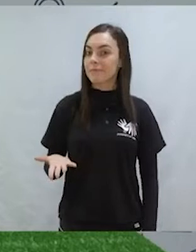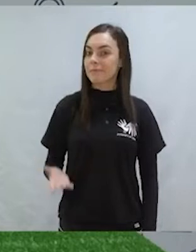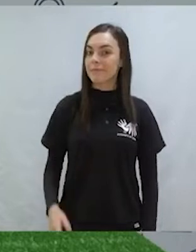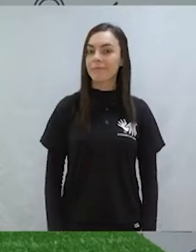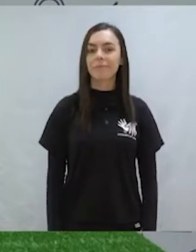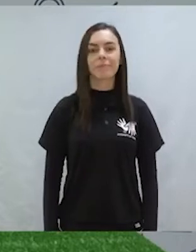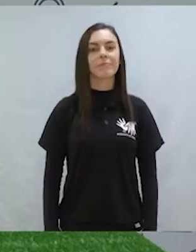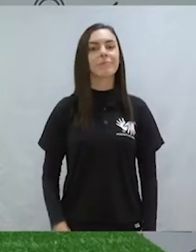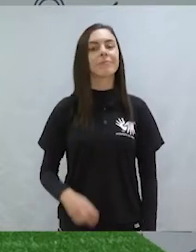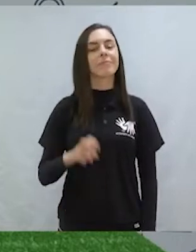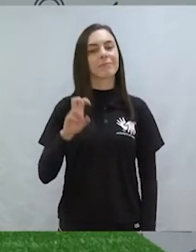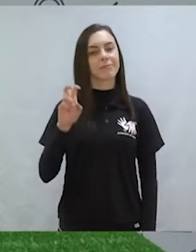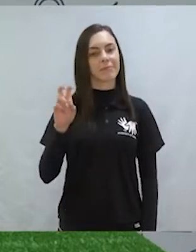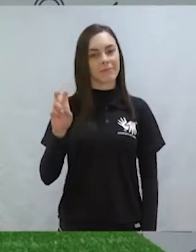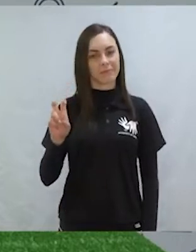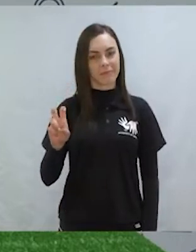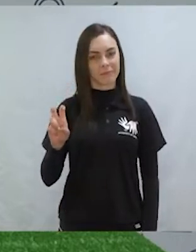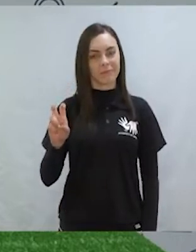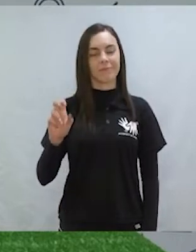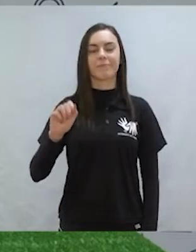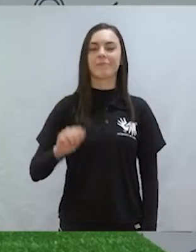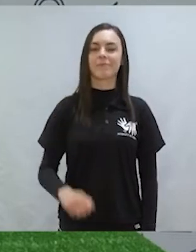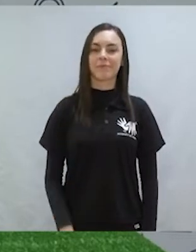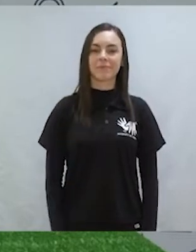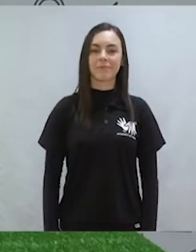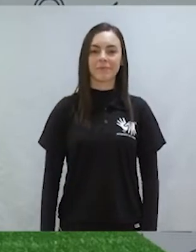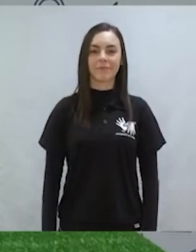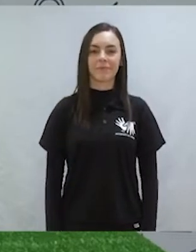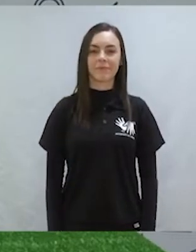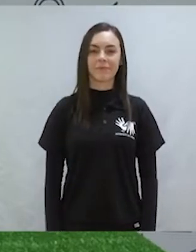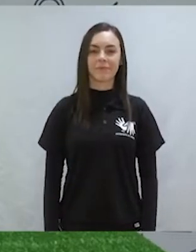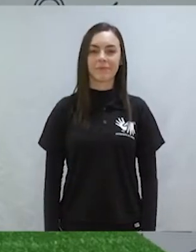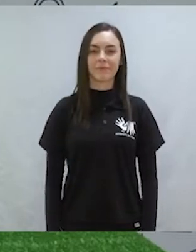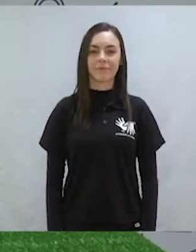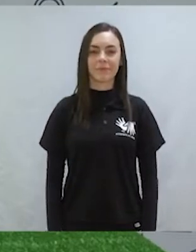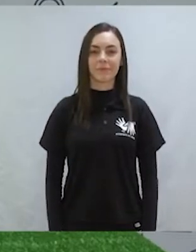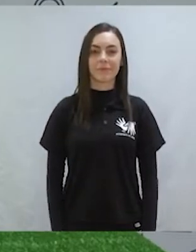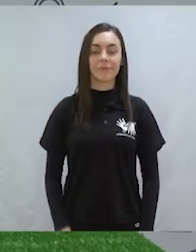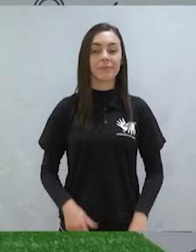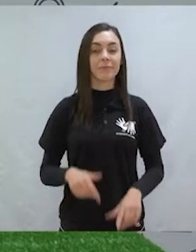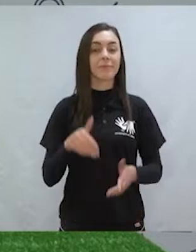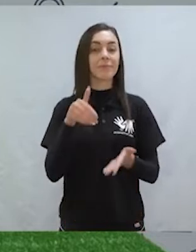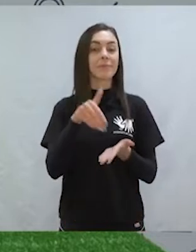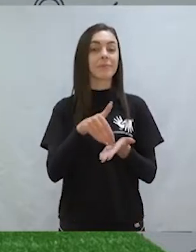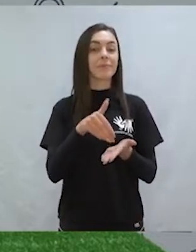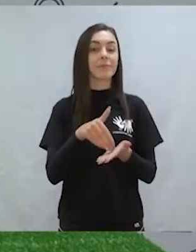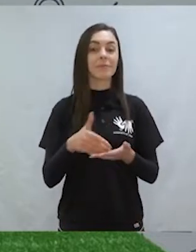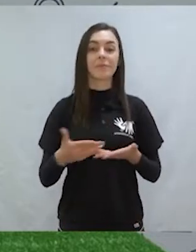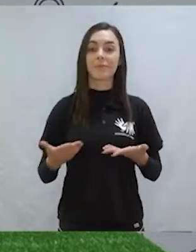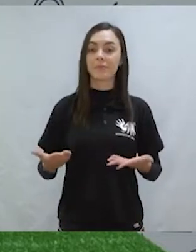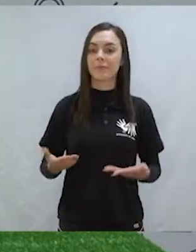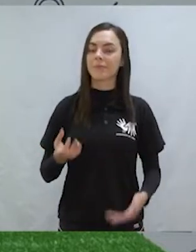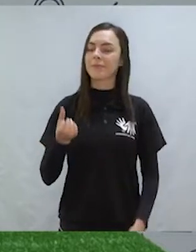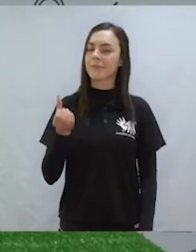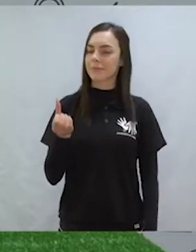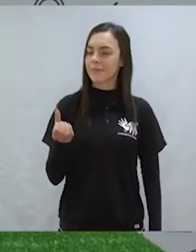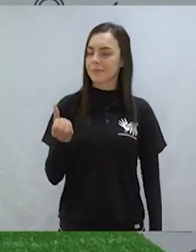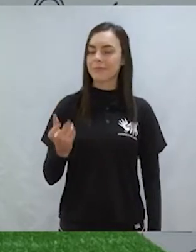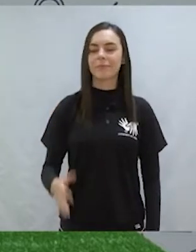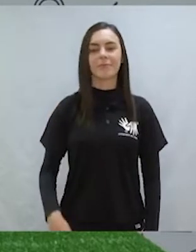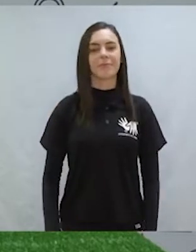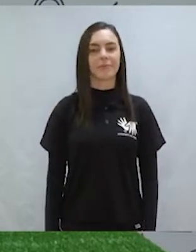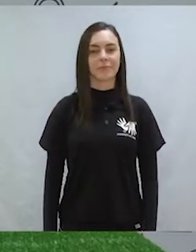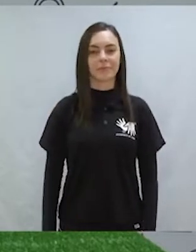é? A 5. E a última é a